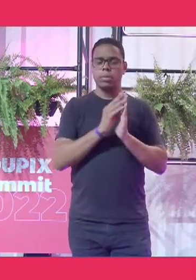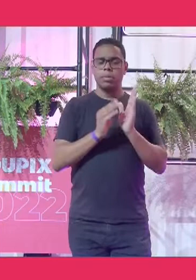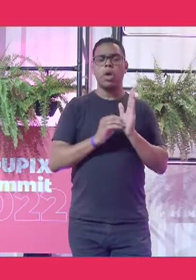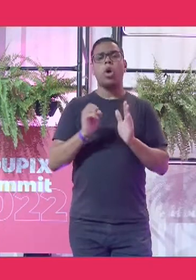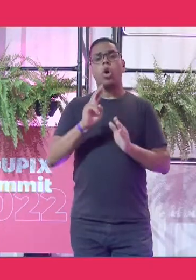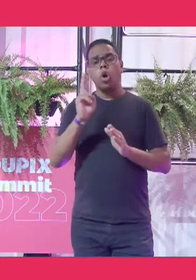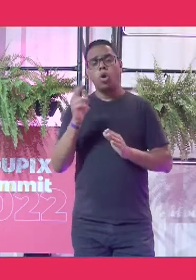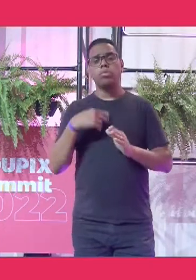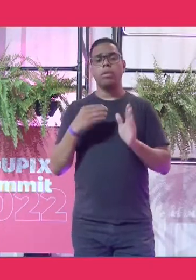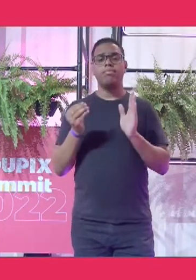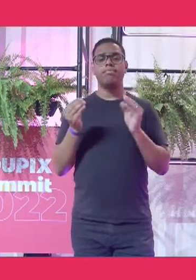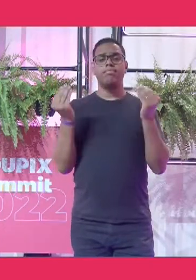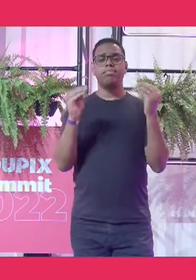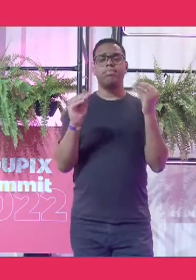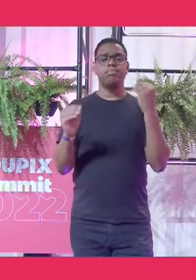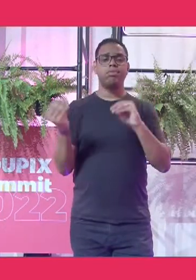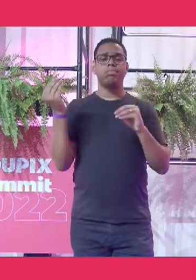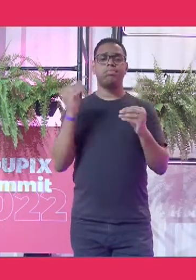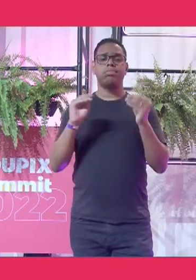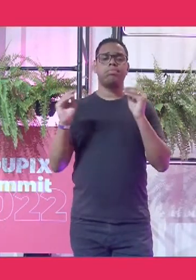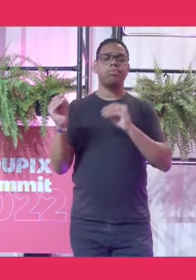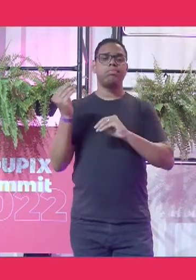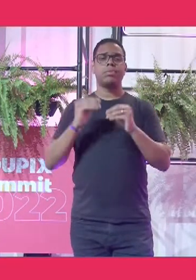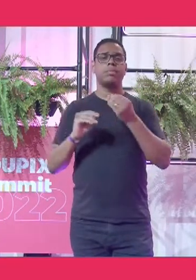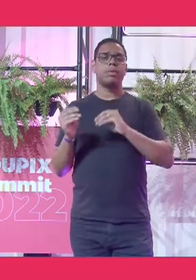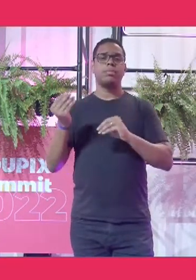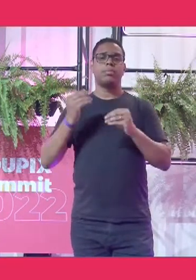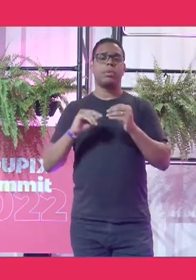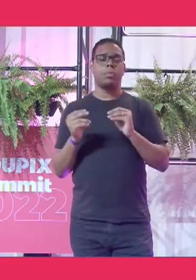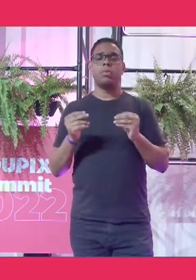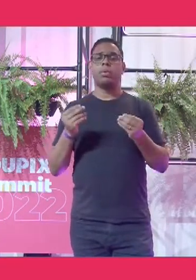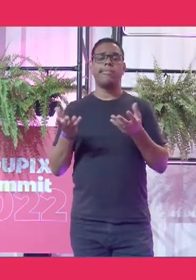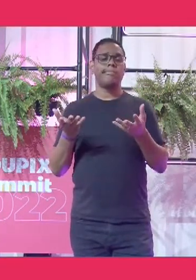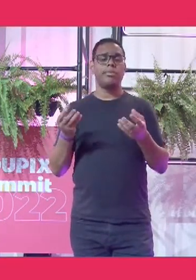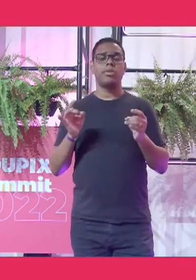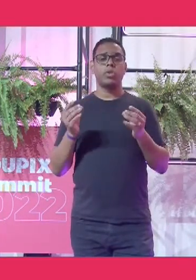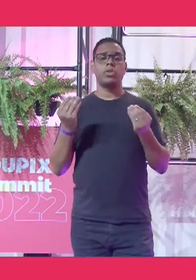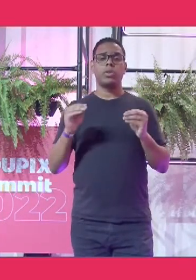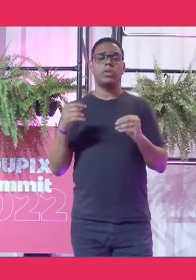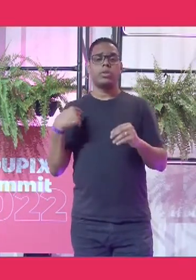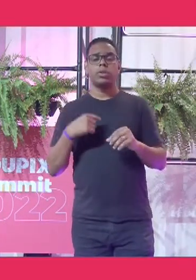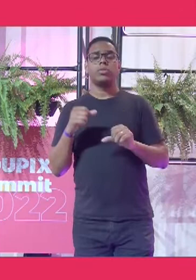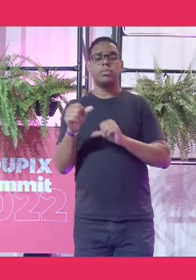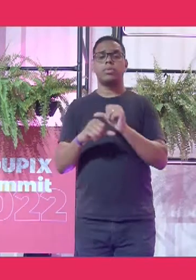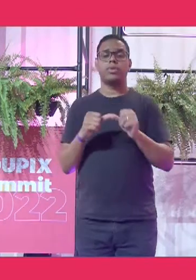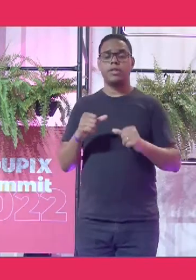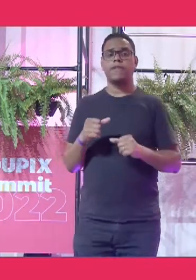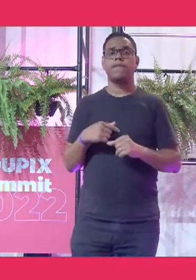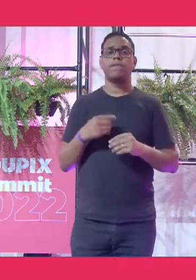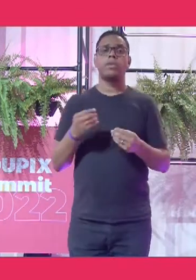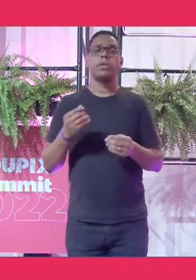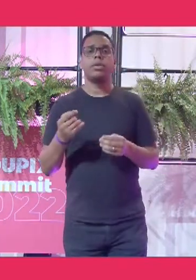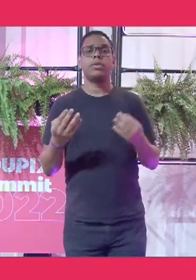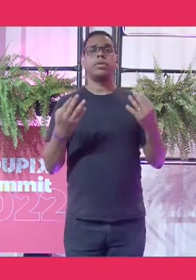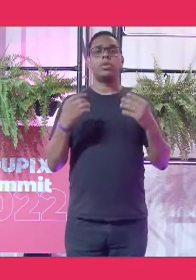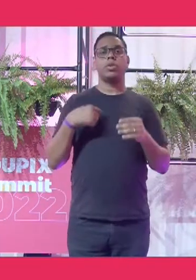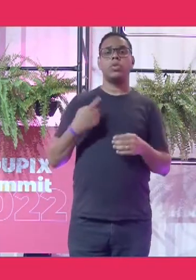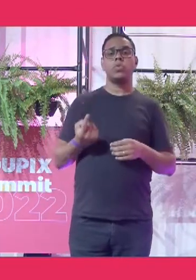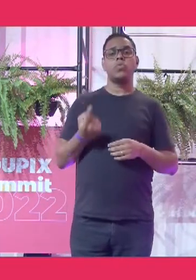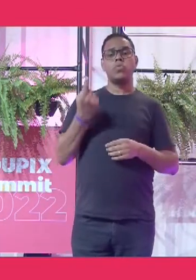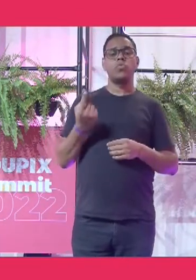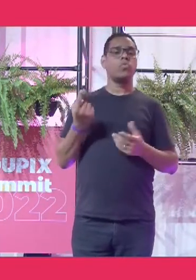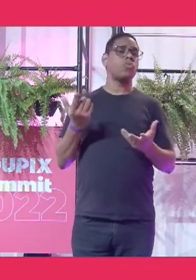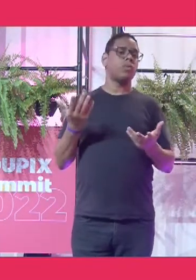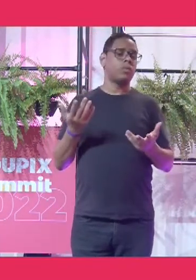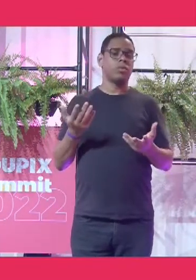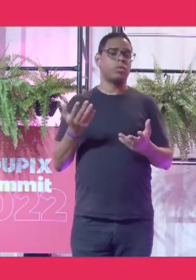criando para uma persona que eu construí, porque não tem como a gente transformar a audiência em uma